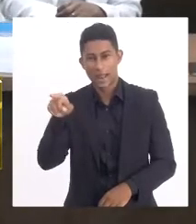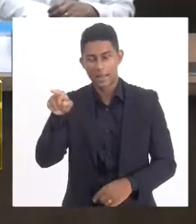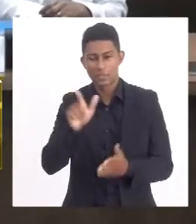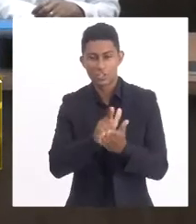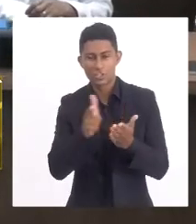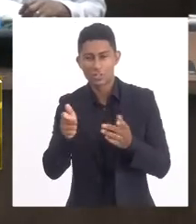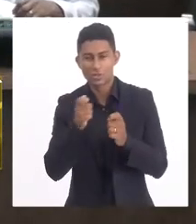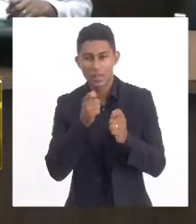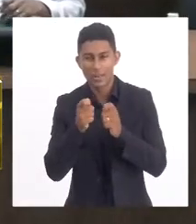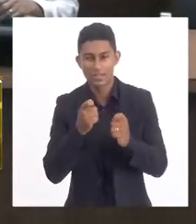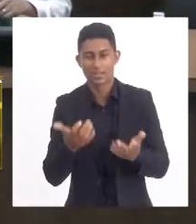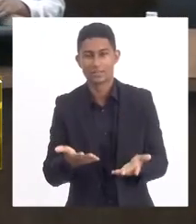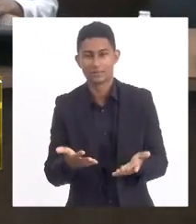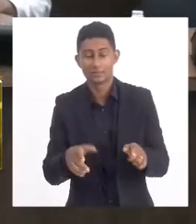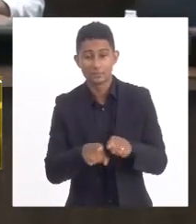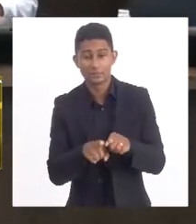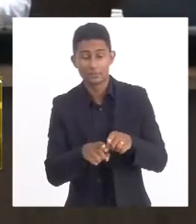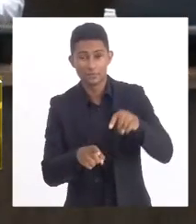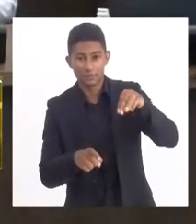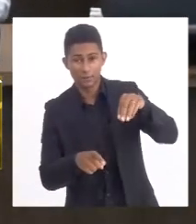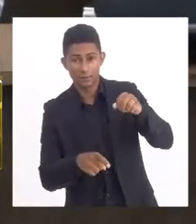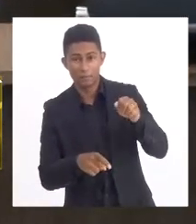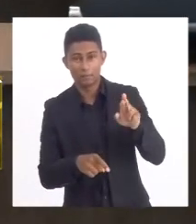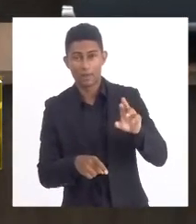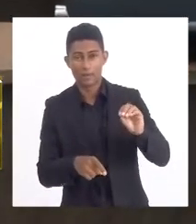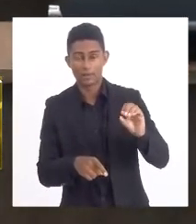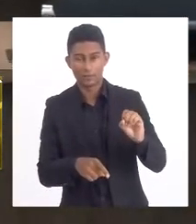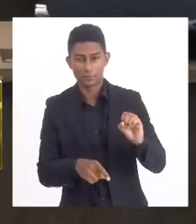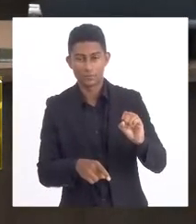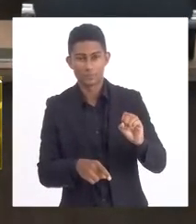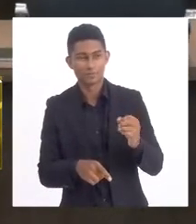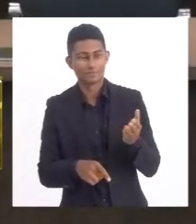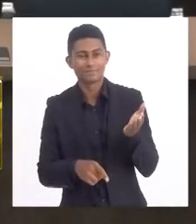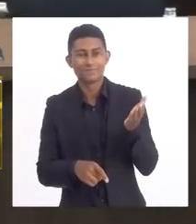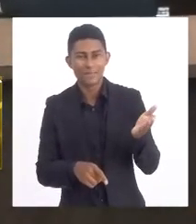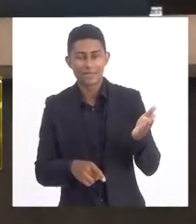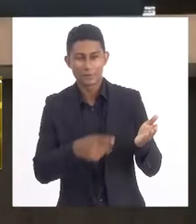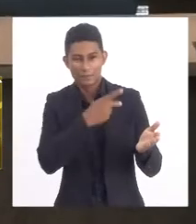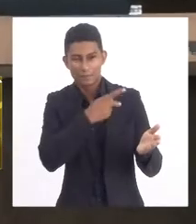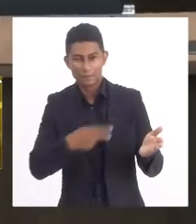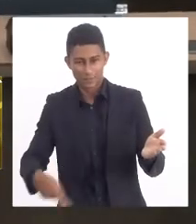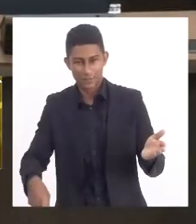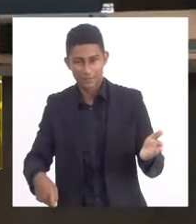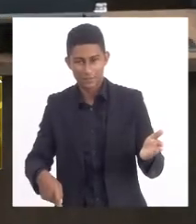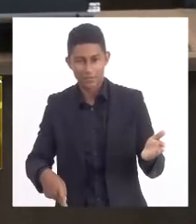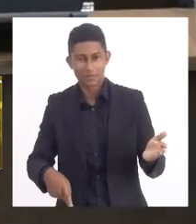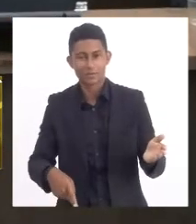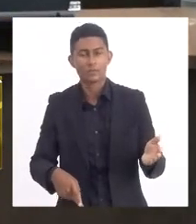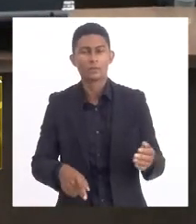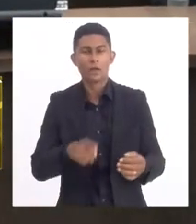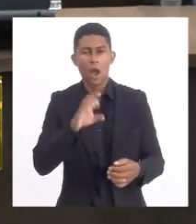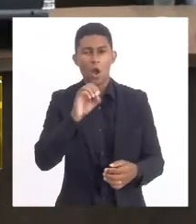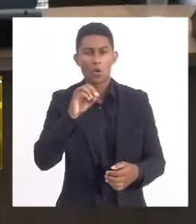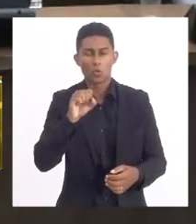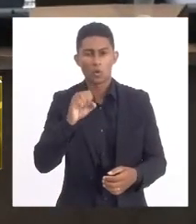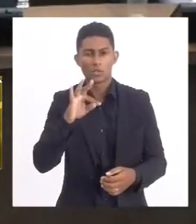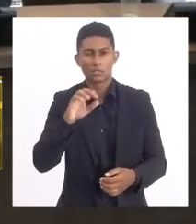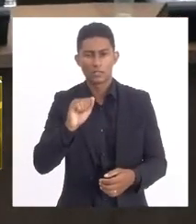e Marcos navega presidente da com de tu Costa do Sul do Sol